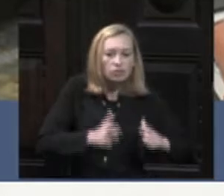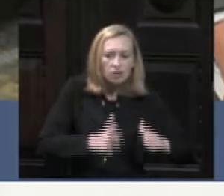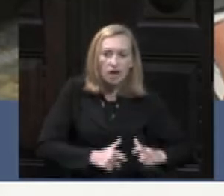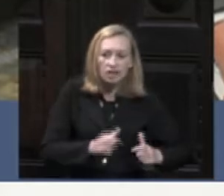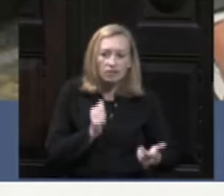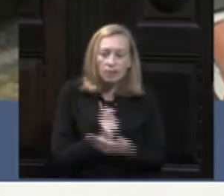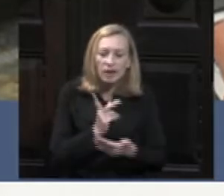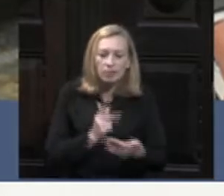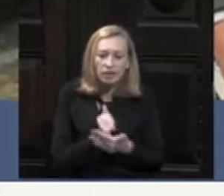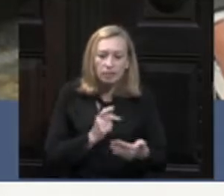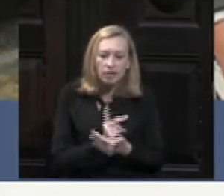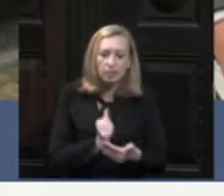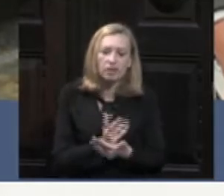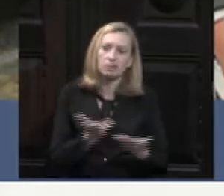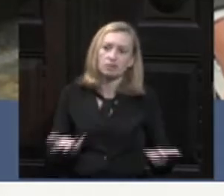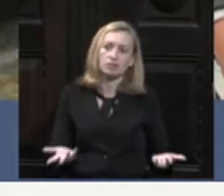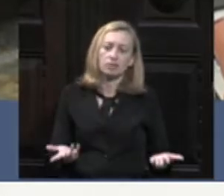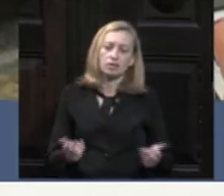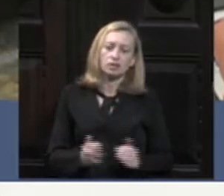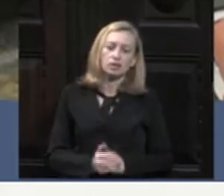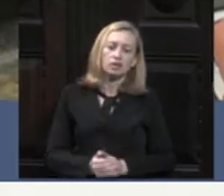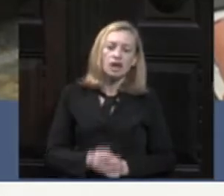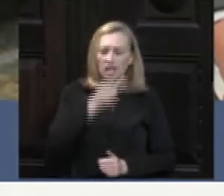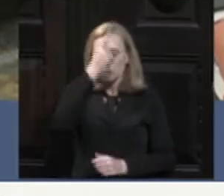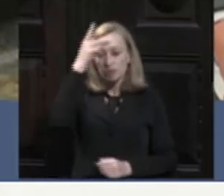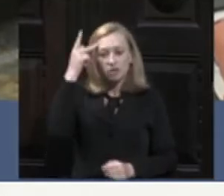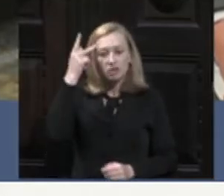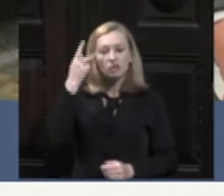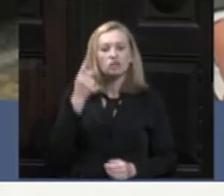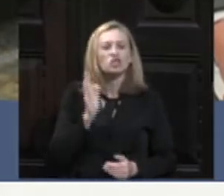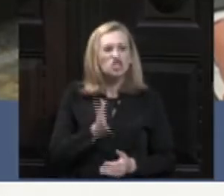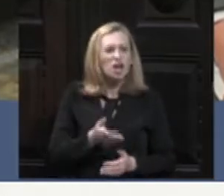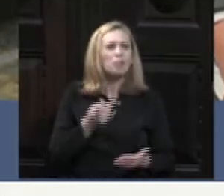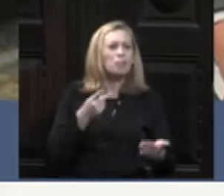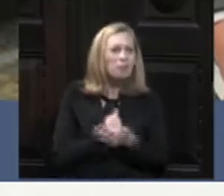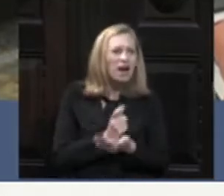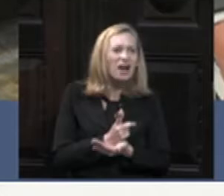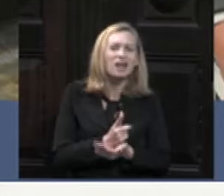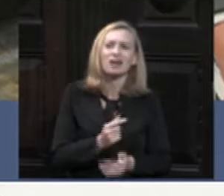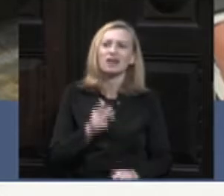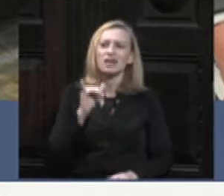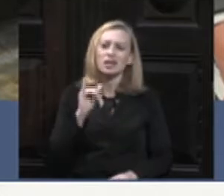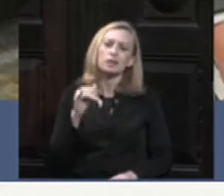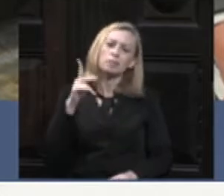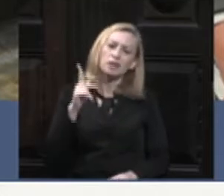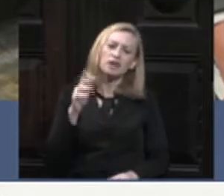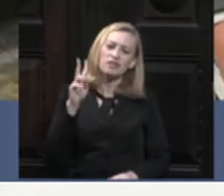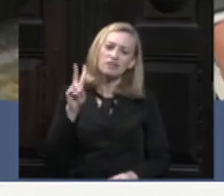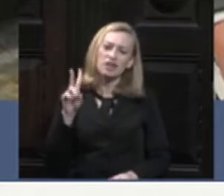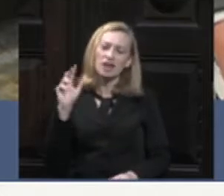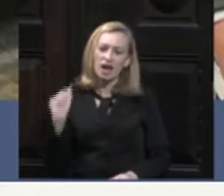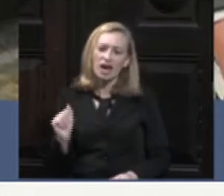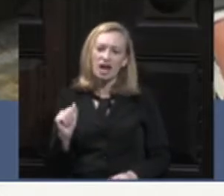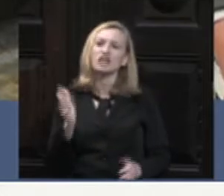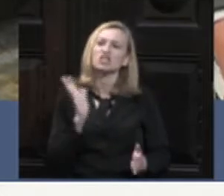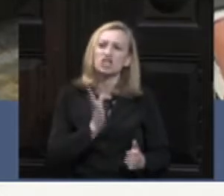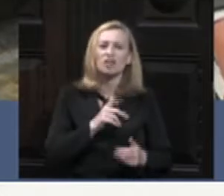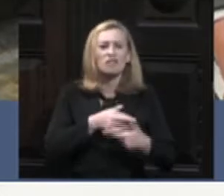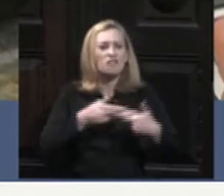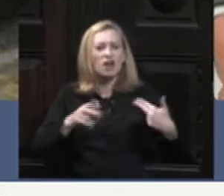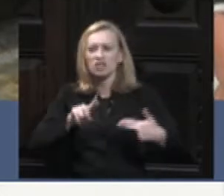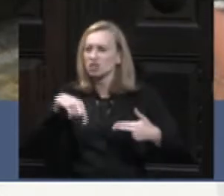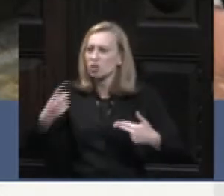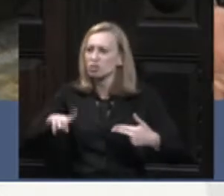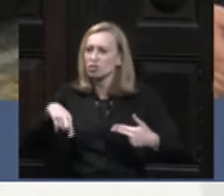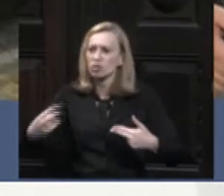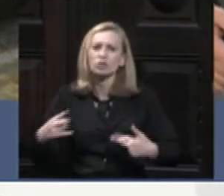múltipla tributação. As pessoas já pagam IPVA, já pagam vários impostos sobre combustíveis e